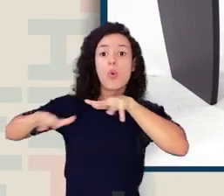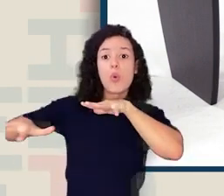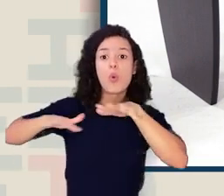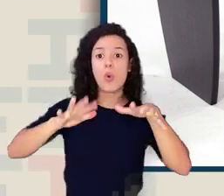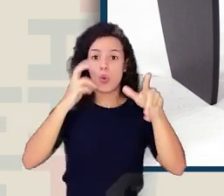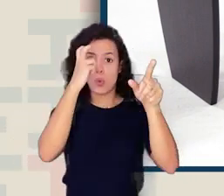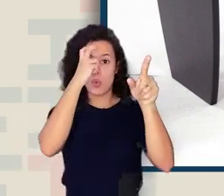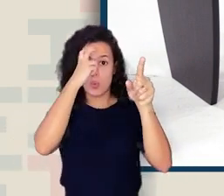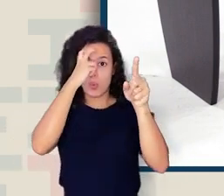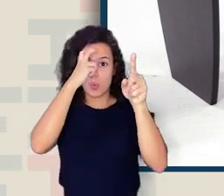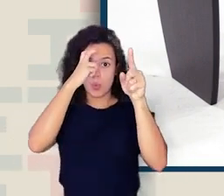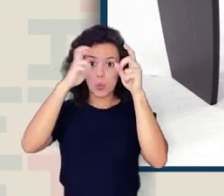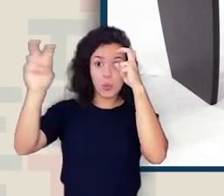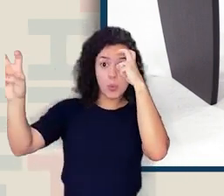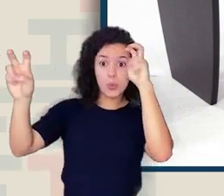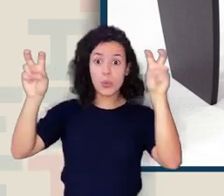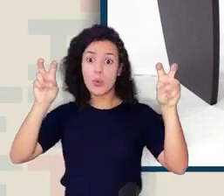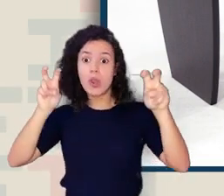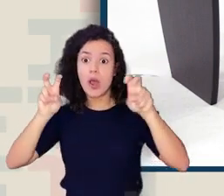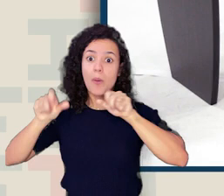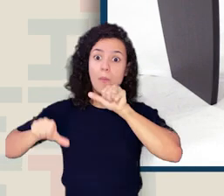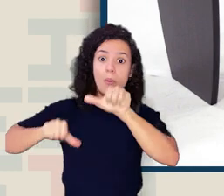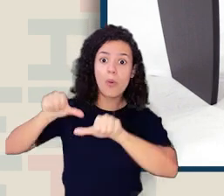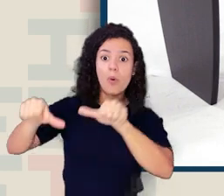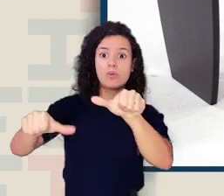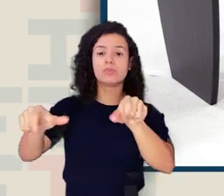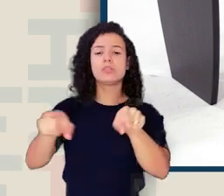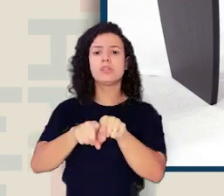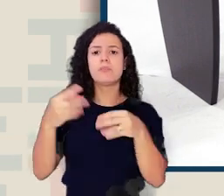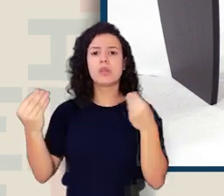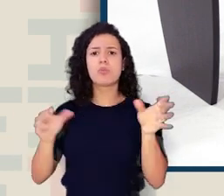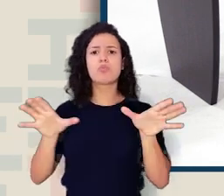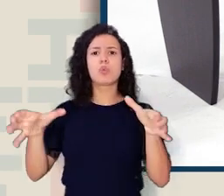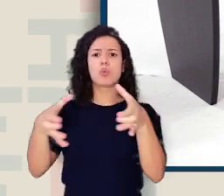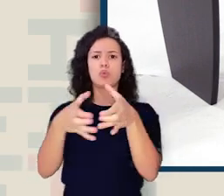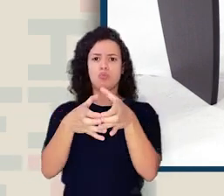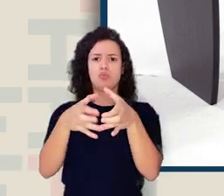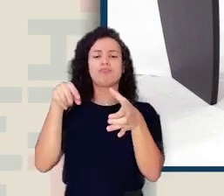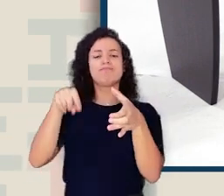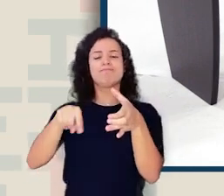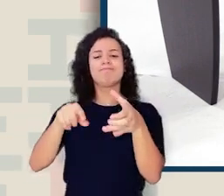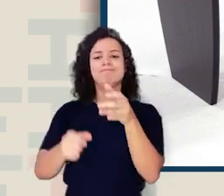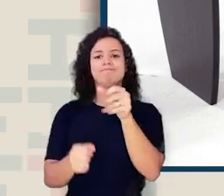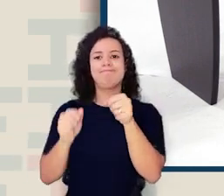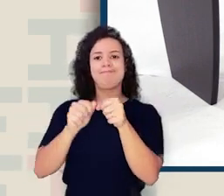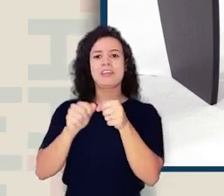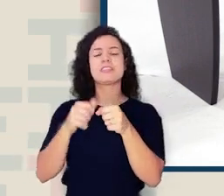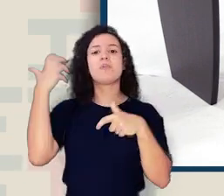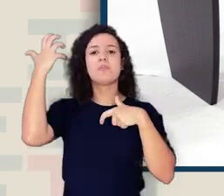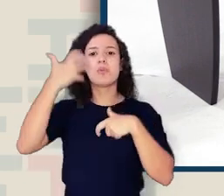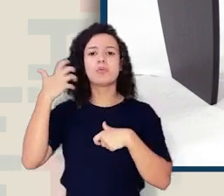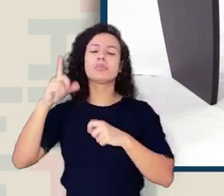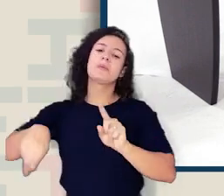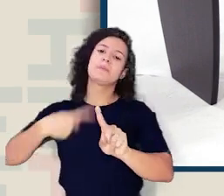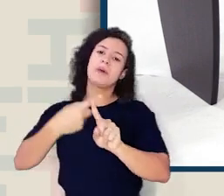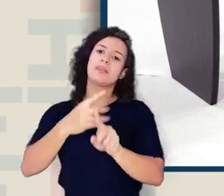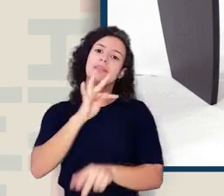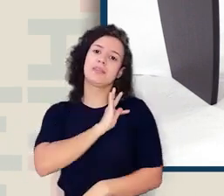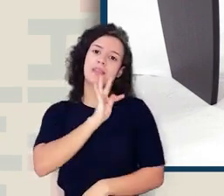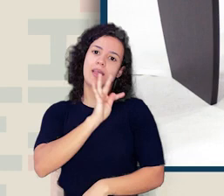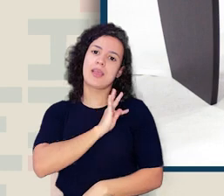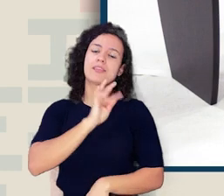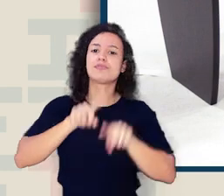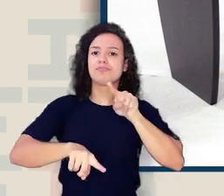suas dinâmicas culturais, a uma batucada, a um senso coletivo de ser feito música. E, claro, aliado a isso, a um estudo